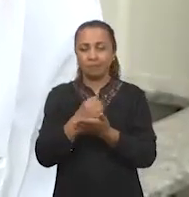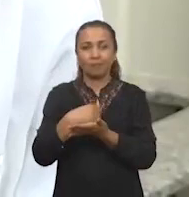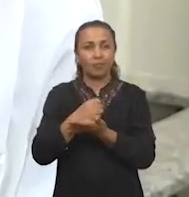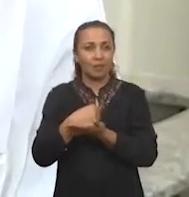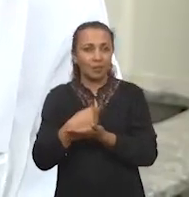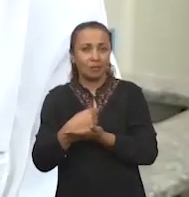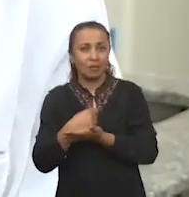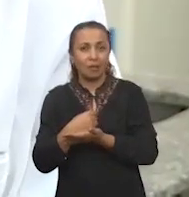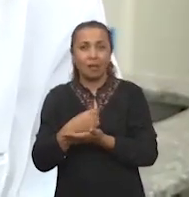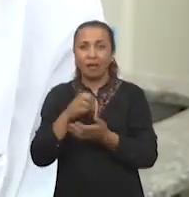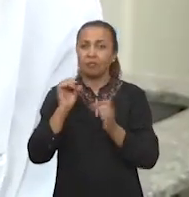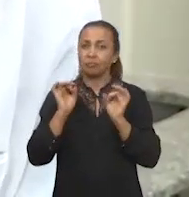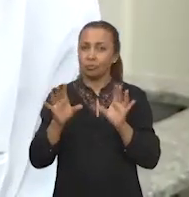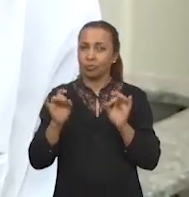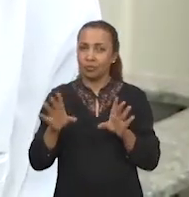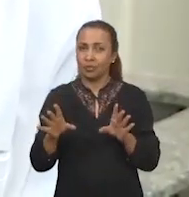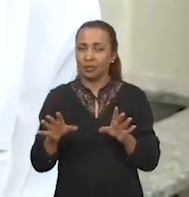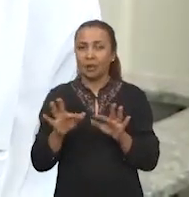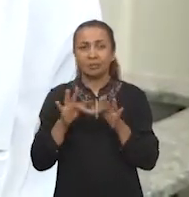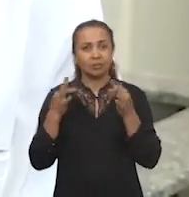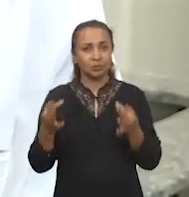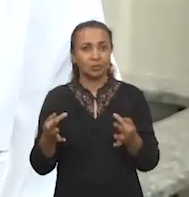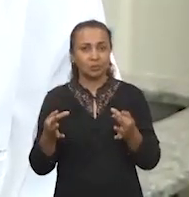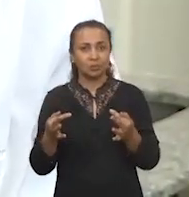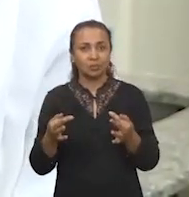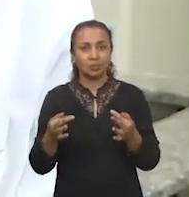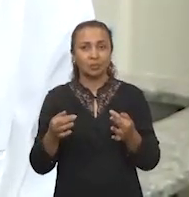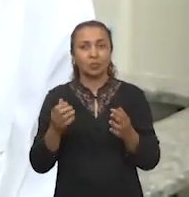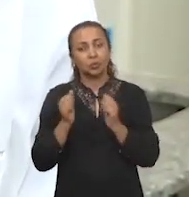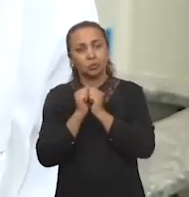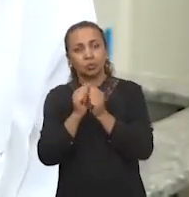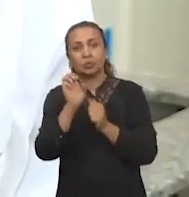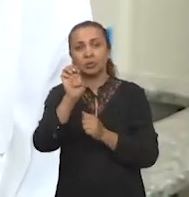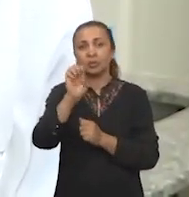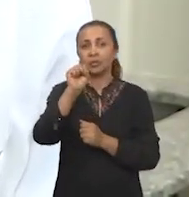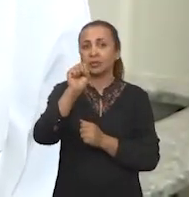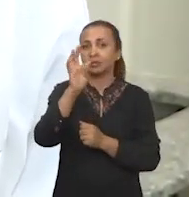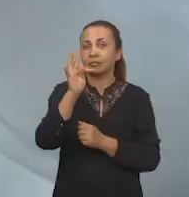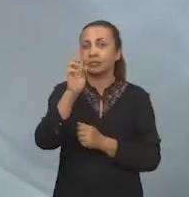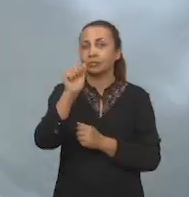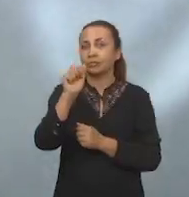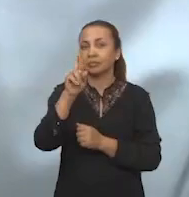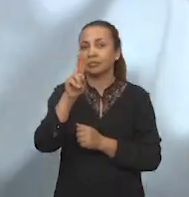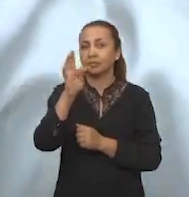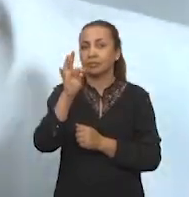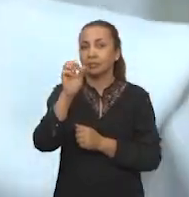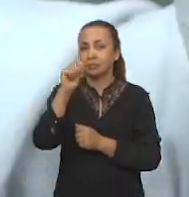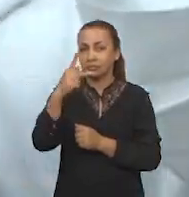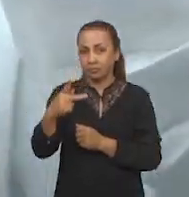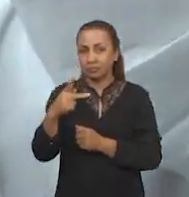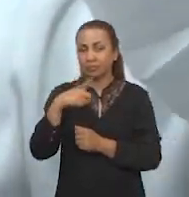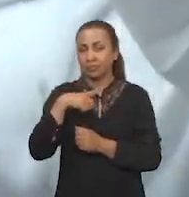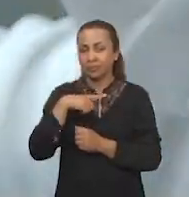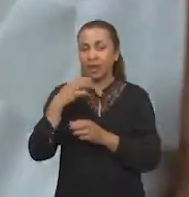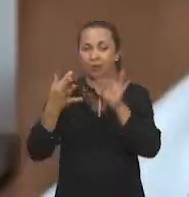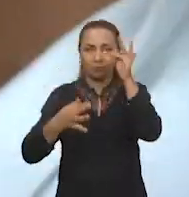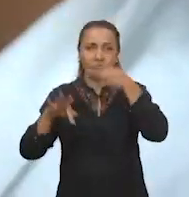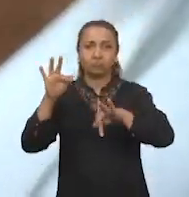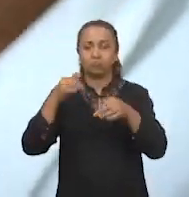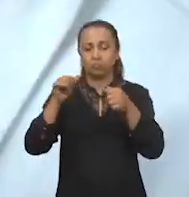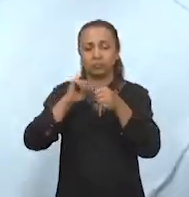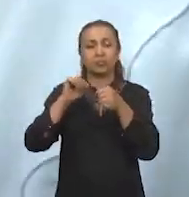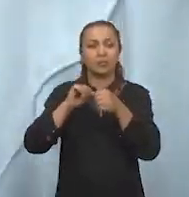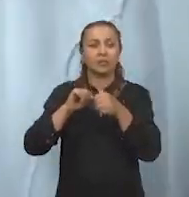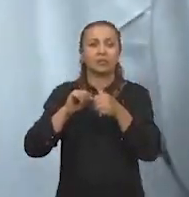né, comerciais. Então, através da startup que a gente fundou aqui no laboratório, a ideia é de produzir